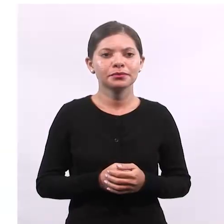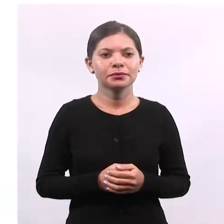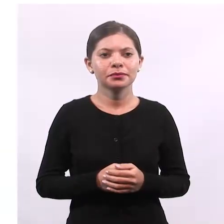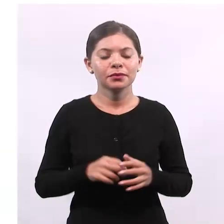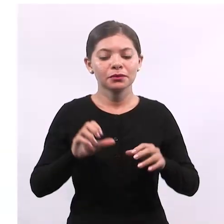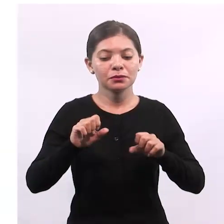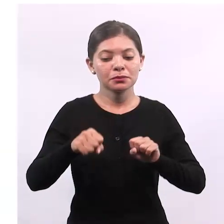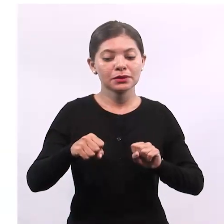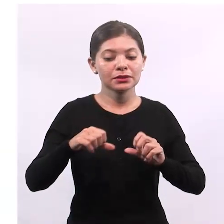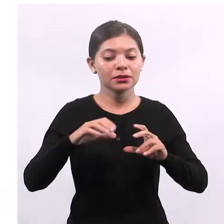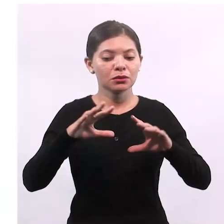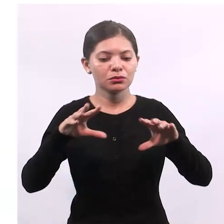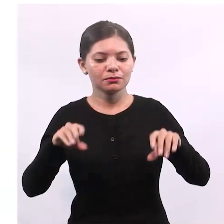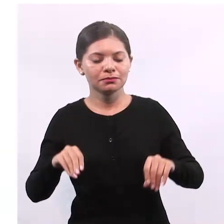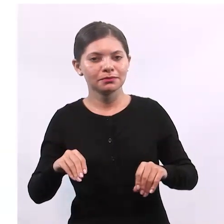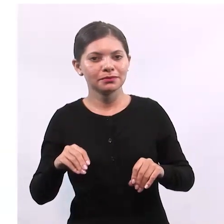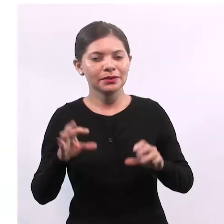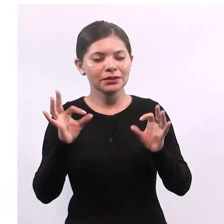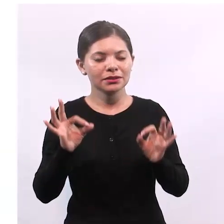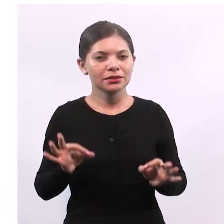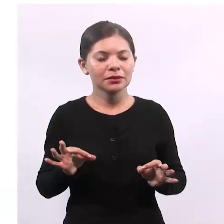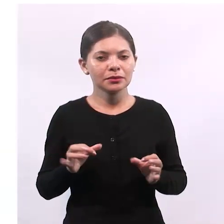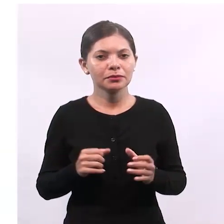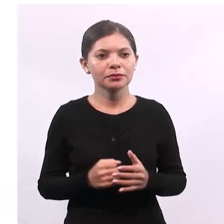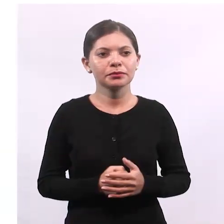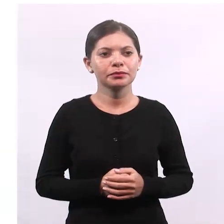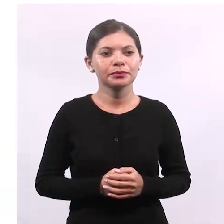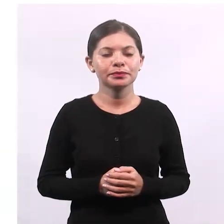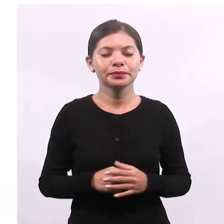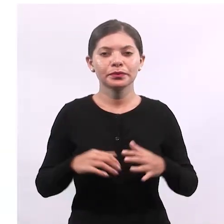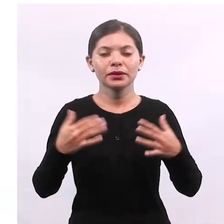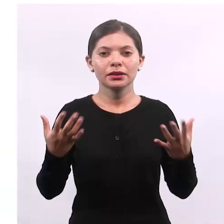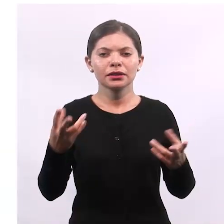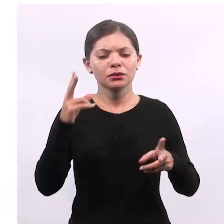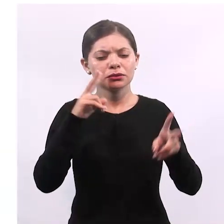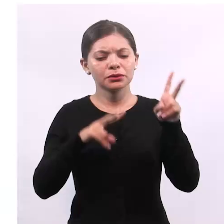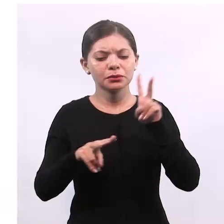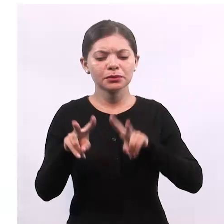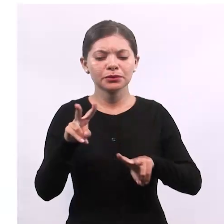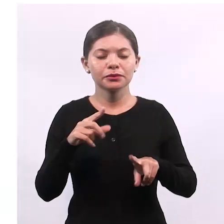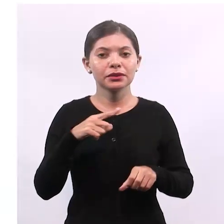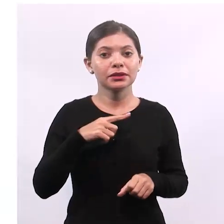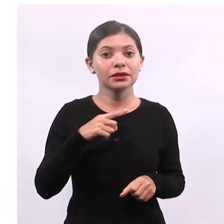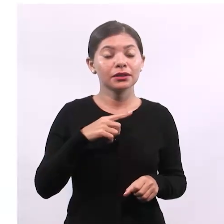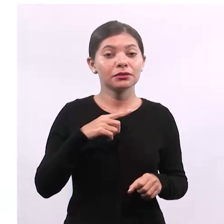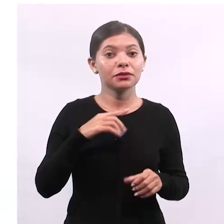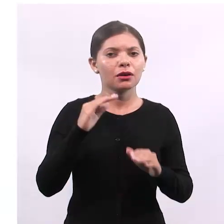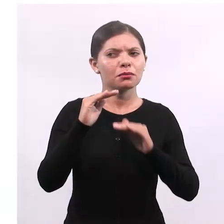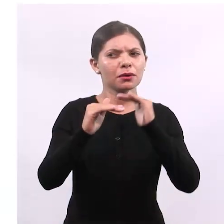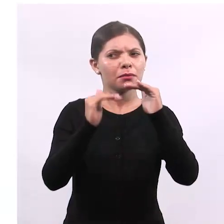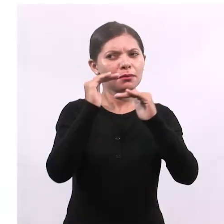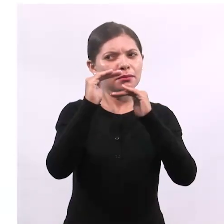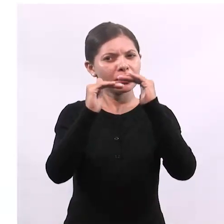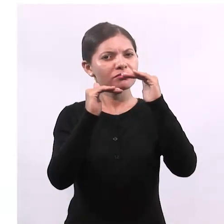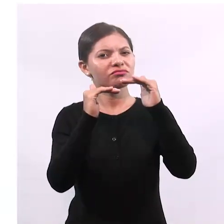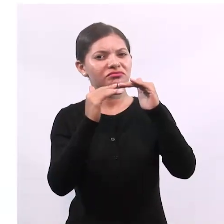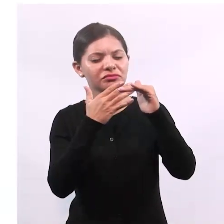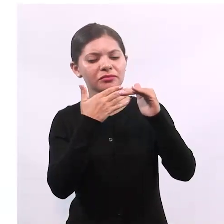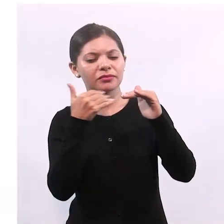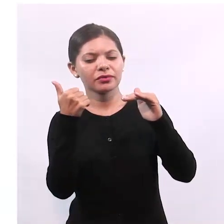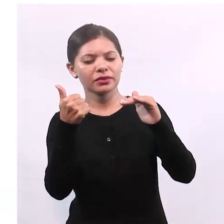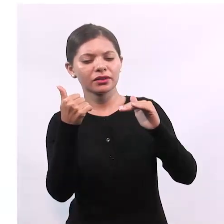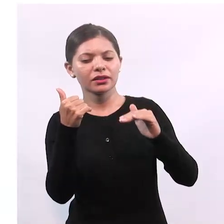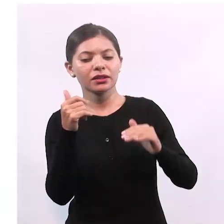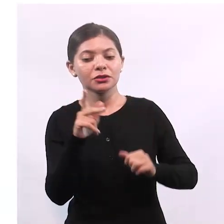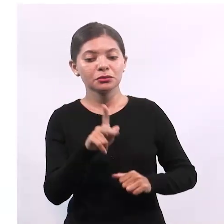já tinham com a formação completa tá Então se a gente observar houve uma evolução